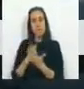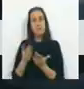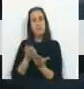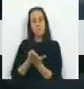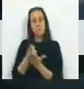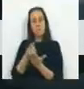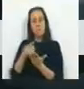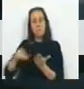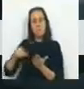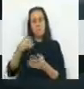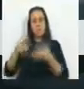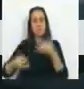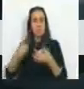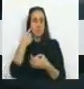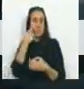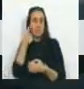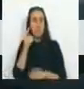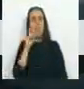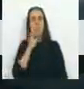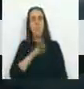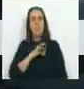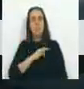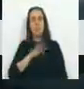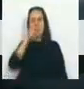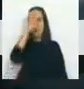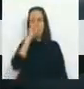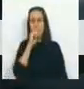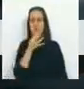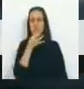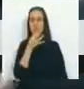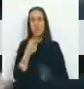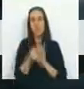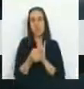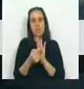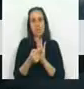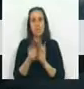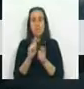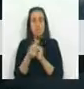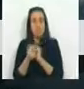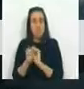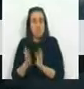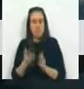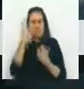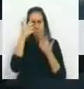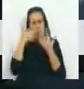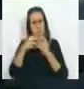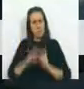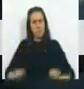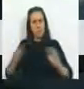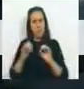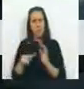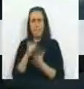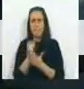da especialização. A Sra. Ministra fala do lado negativo, aquele que tem que ser afinado, e não temos dúvidas de que há